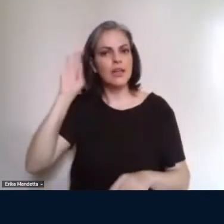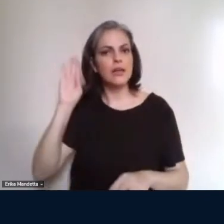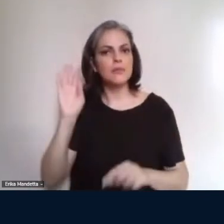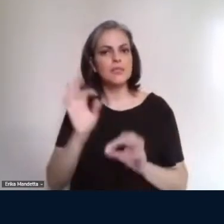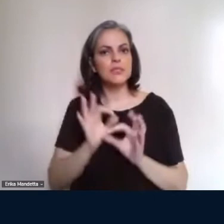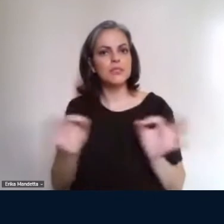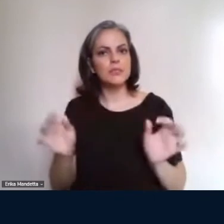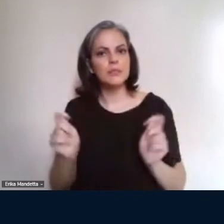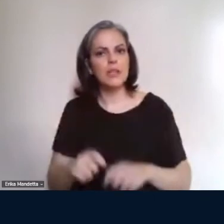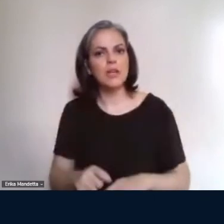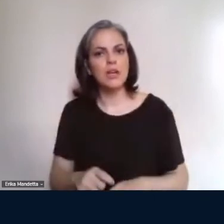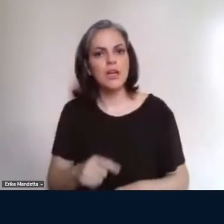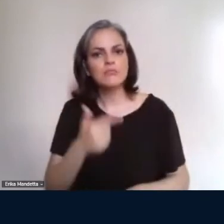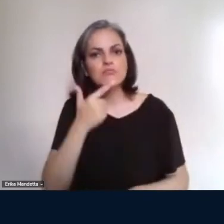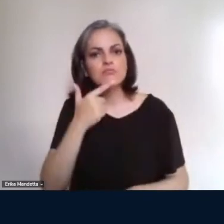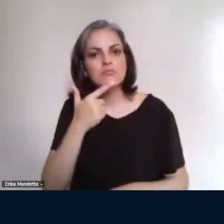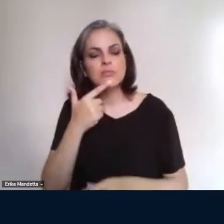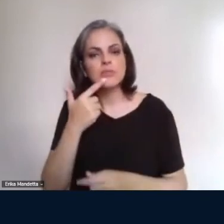Caiu, Sabine.